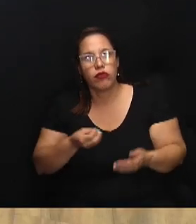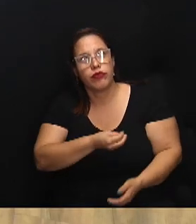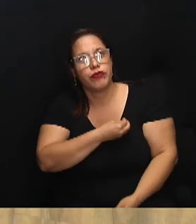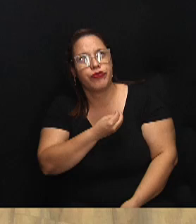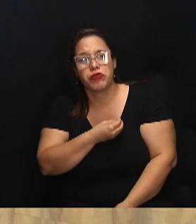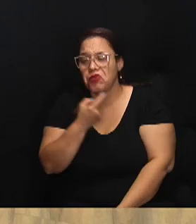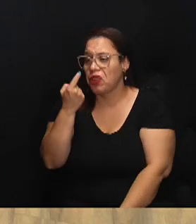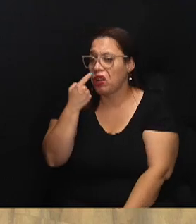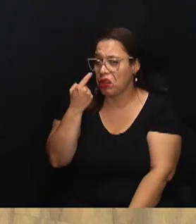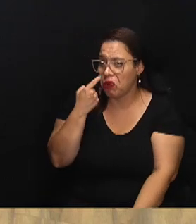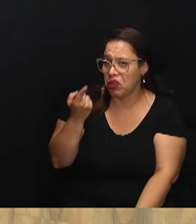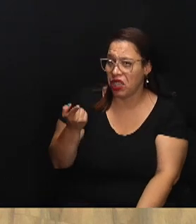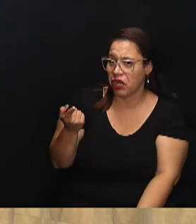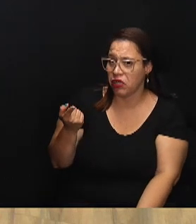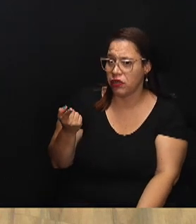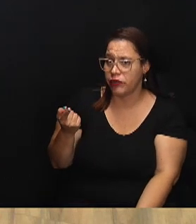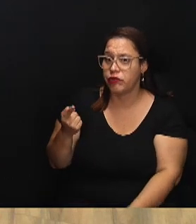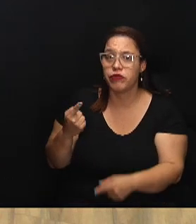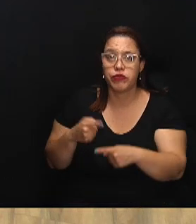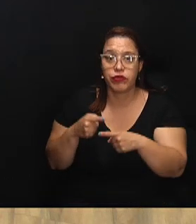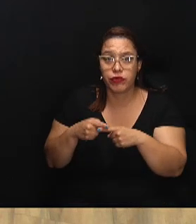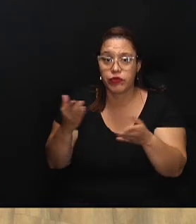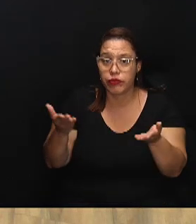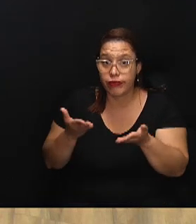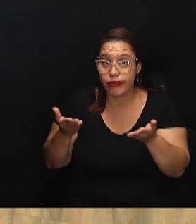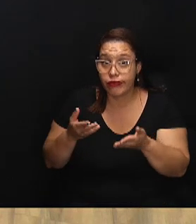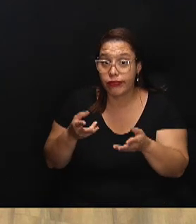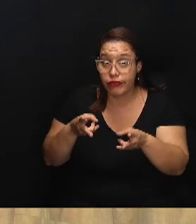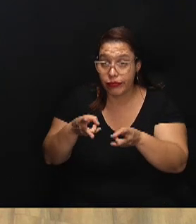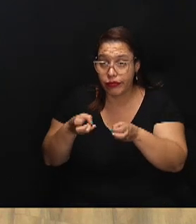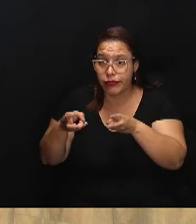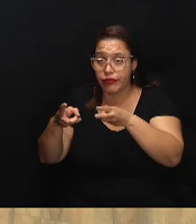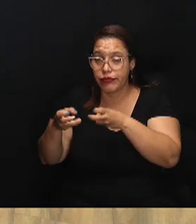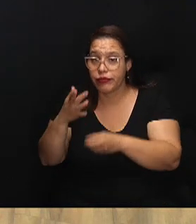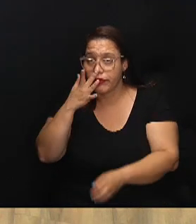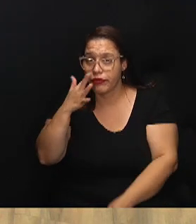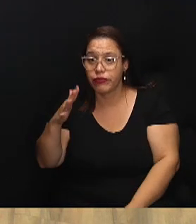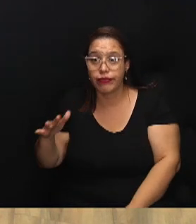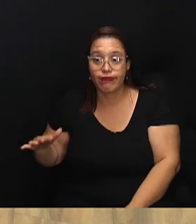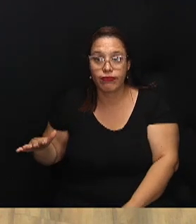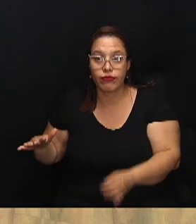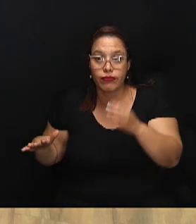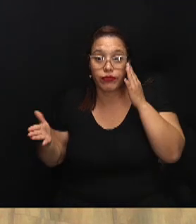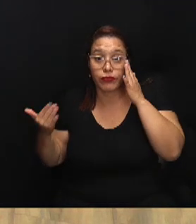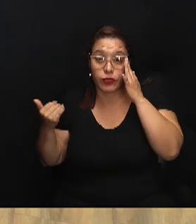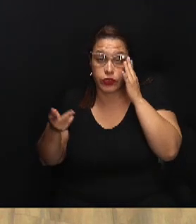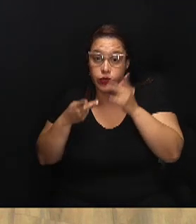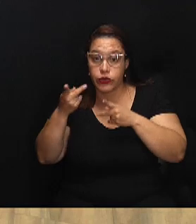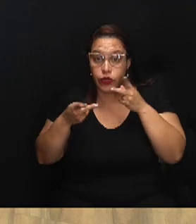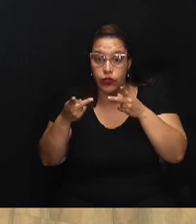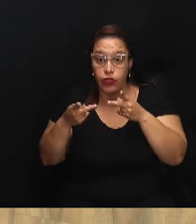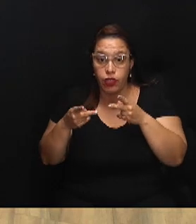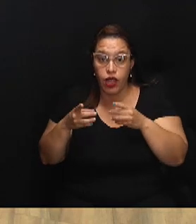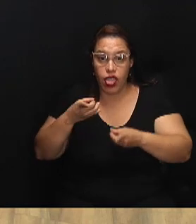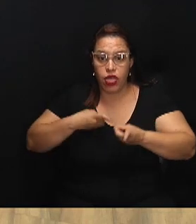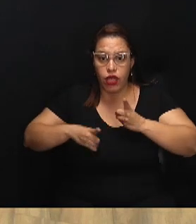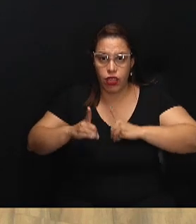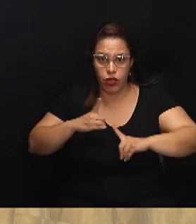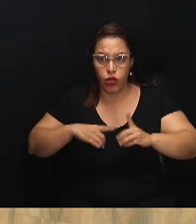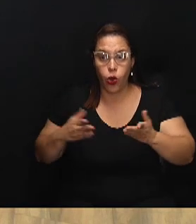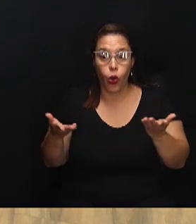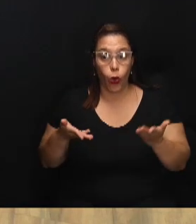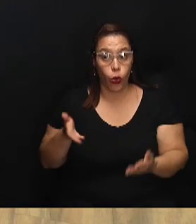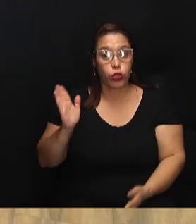um olhar também, né? Porque hoje, inclusive, a gente percebe que existem crianças que antes se falava, a criança tem depressão, não tem. Hoje já